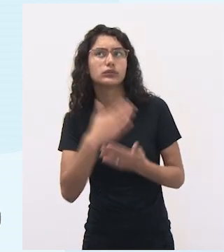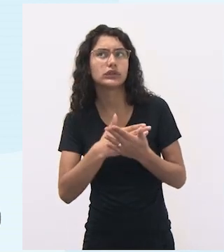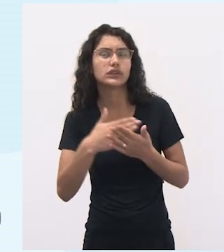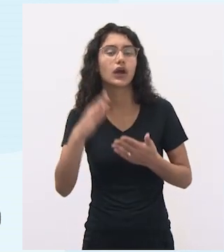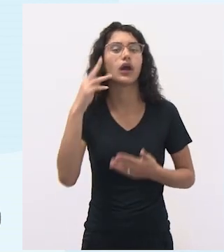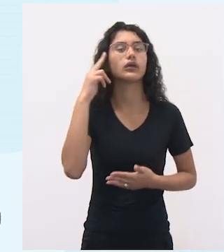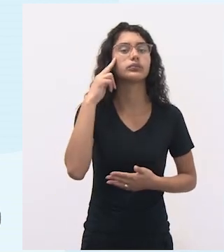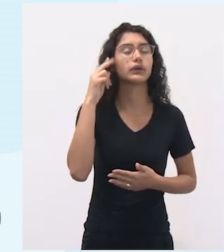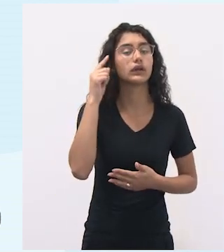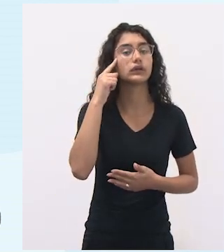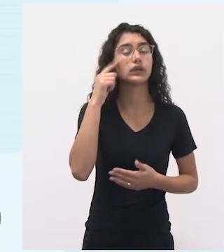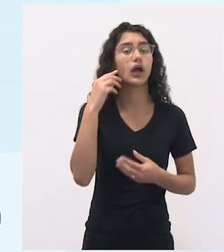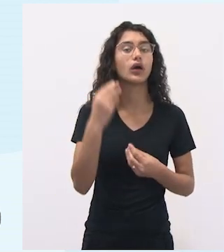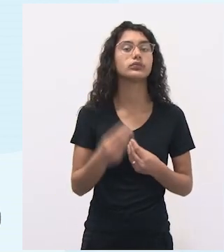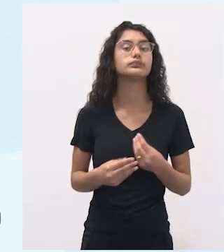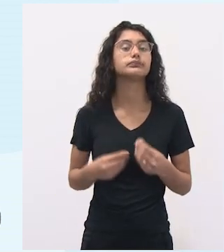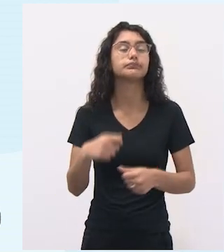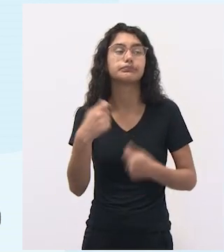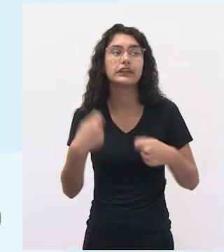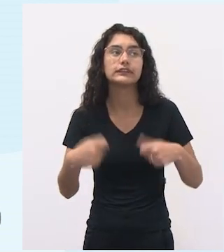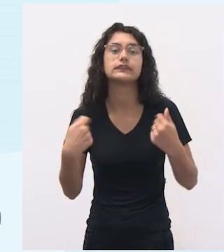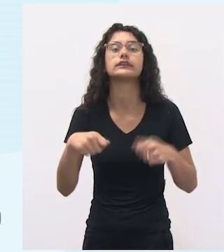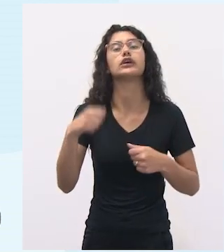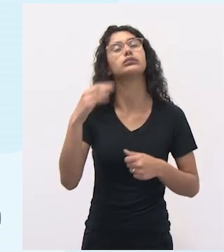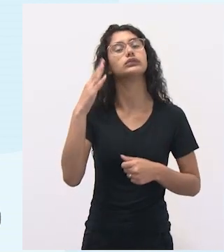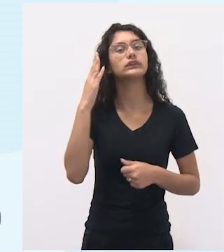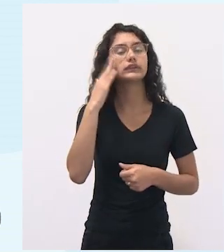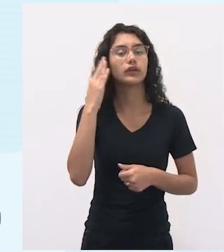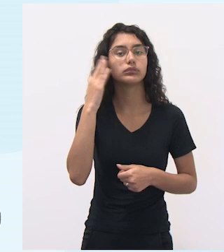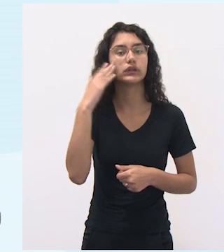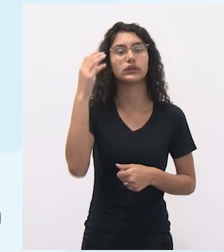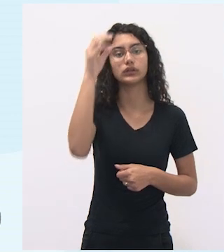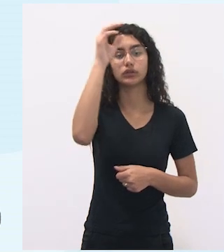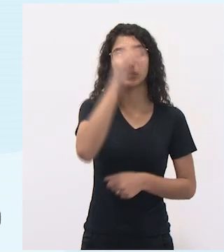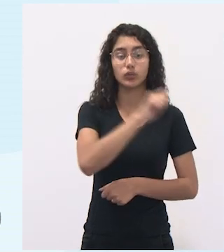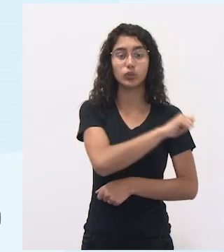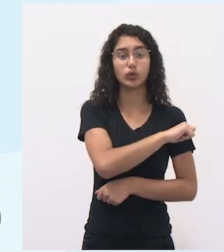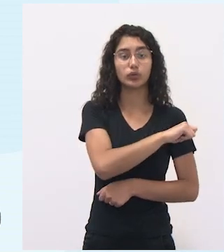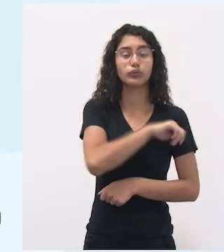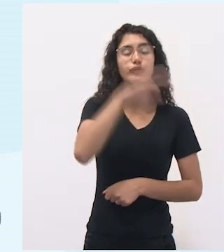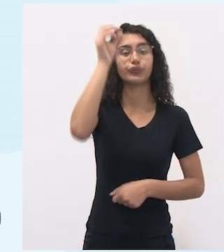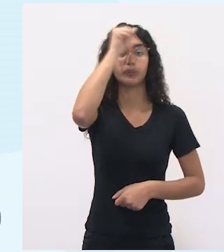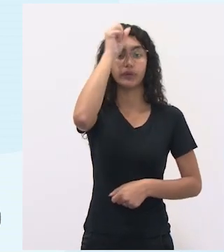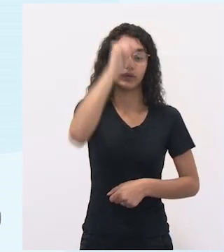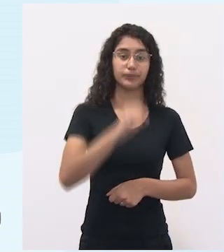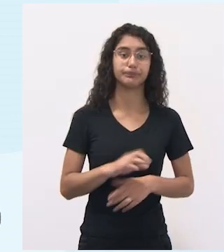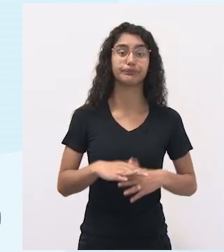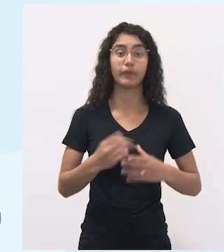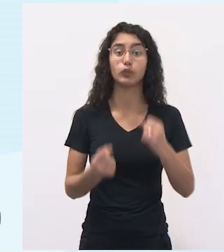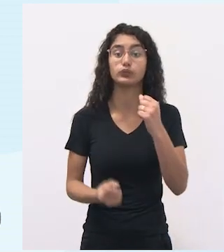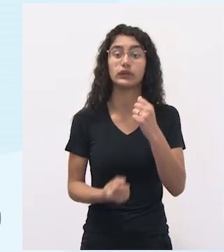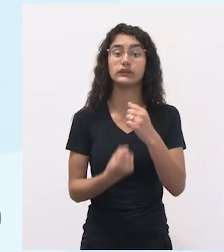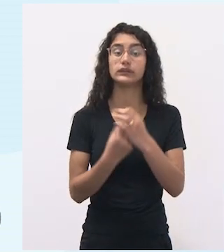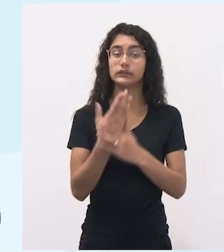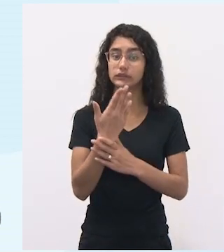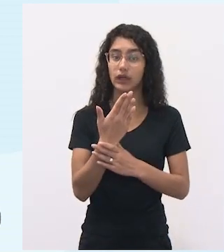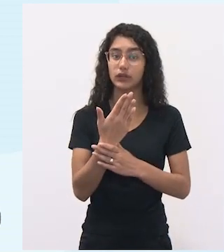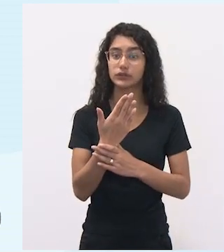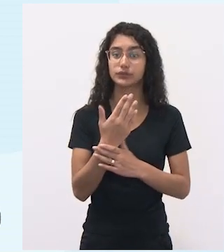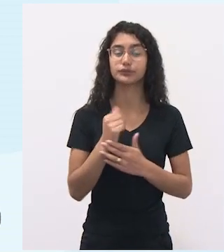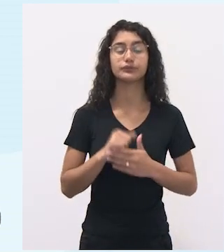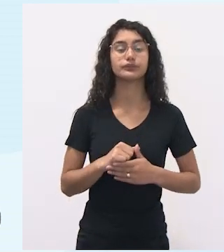precisa saber se nossos alunos estão aprendendo. Como saber se os nossos alunos estão aprendendo? Então, eles criaram essa escala de proficiência que